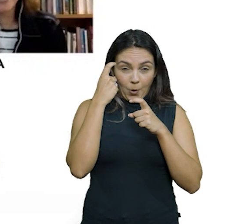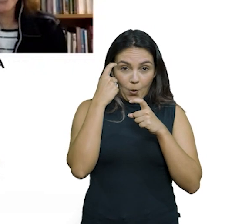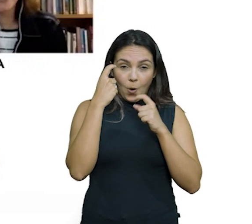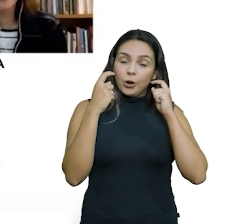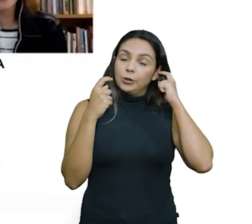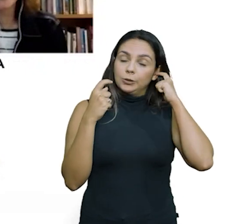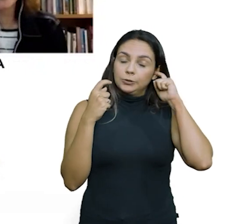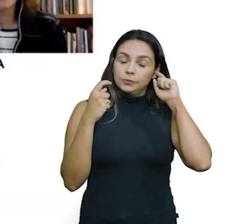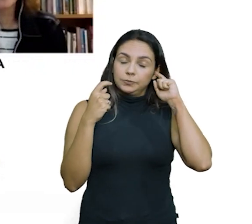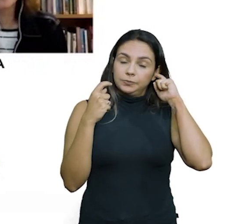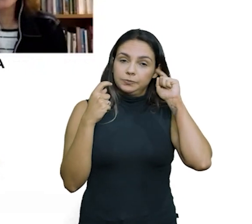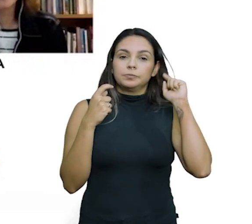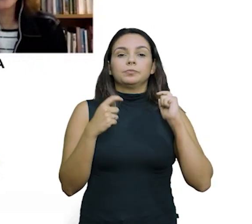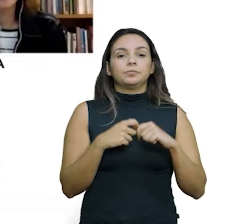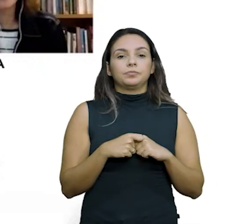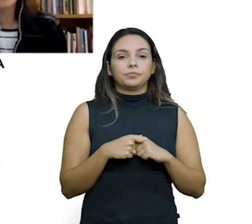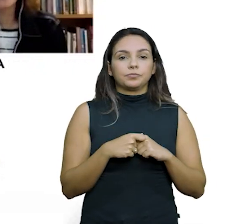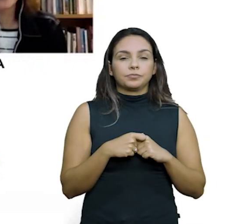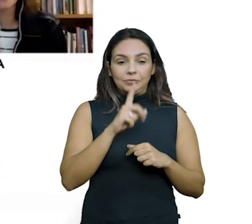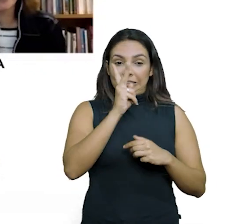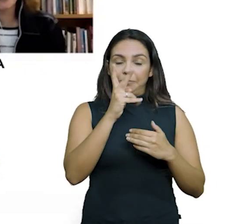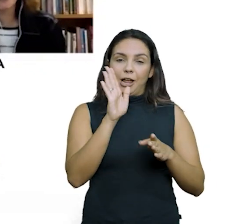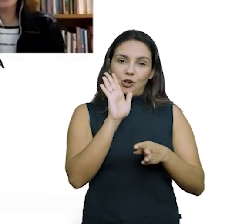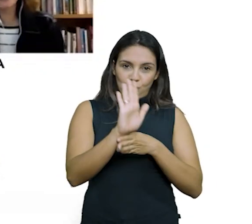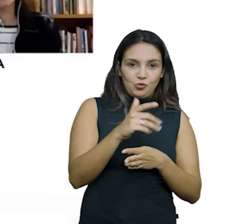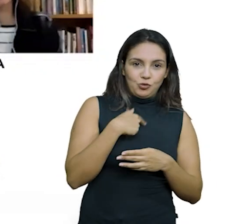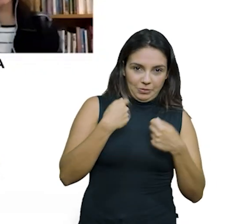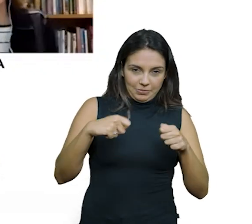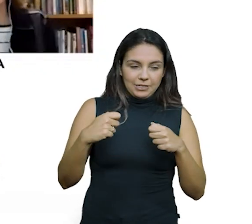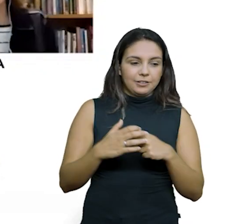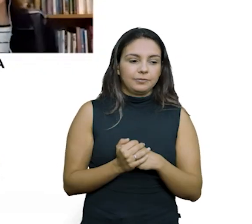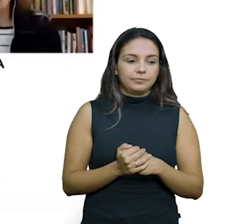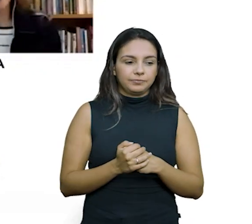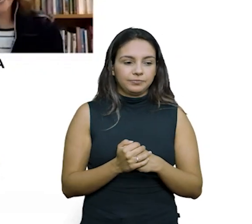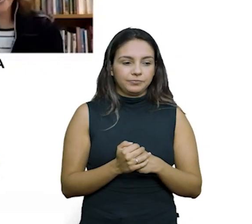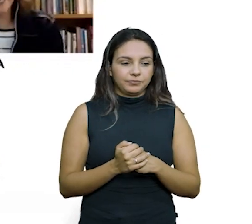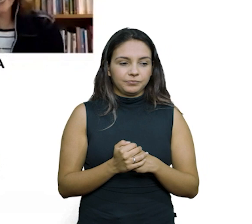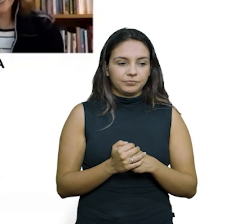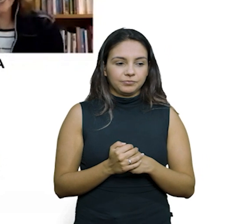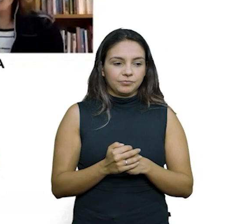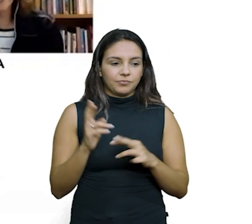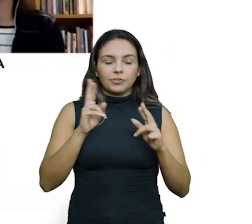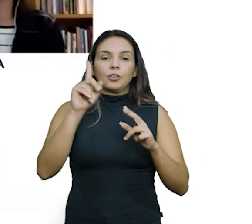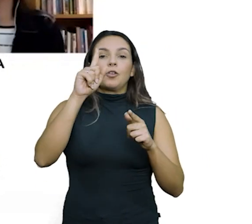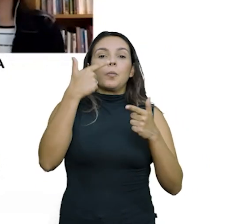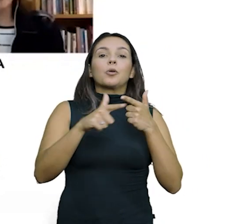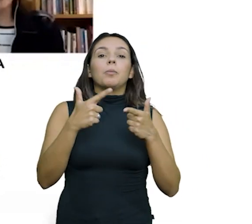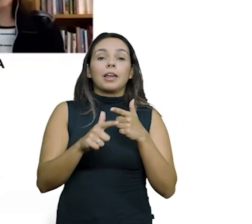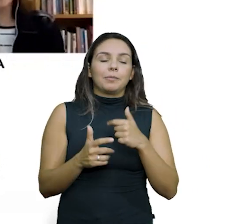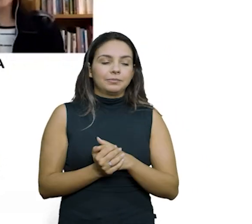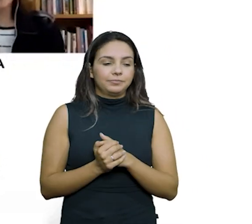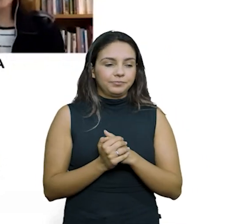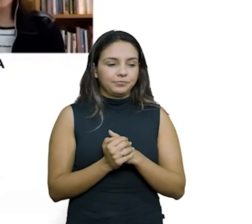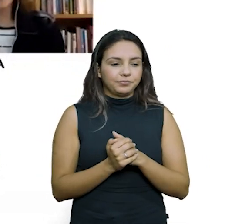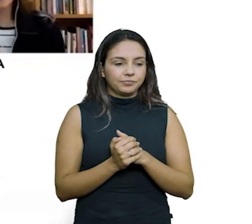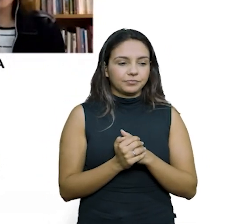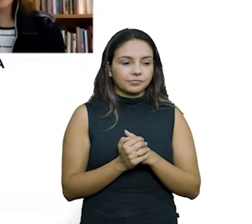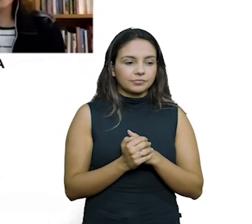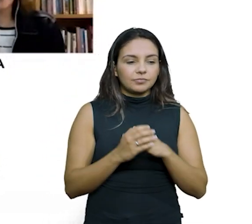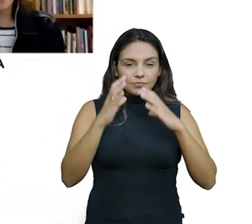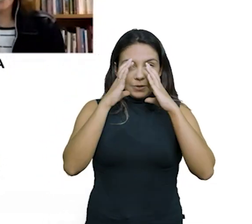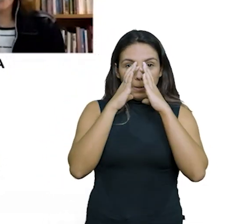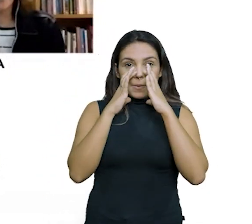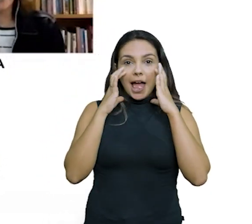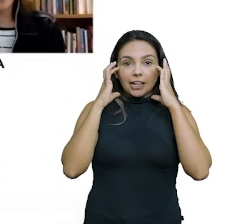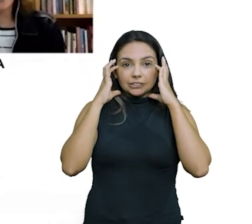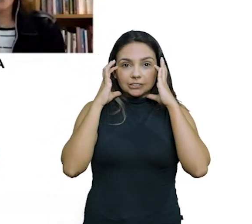doutor Fernando Trindade, maravilhoso, que me socorre sempre quando eu preciso, mas não resolveu um problema. Quando coloca